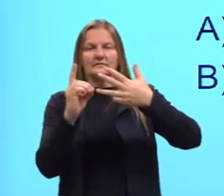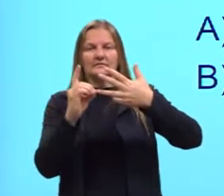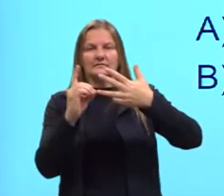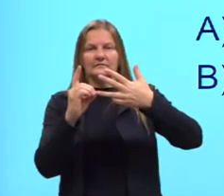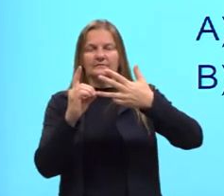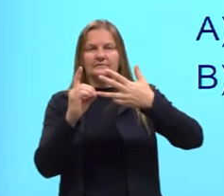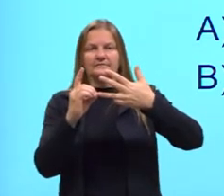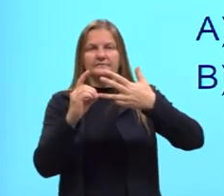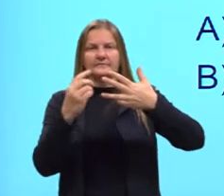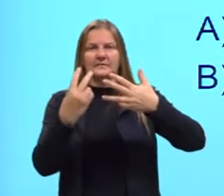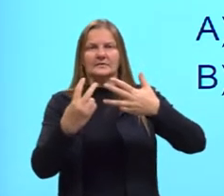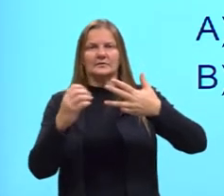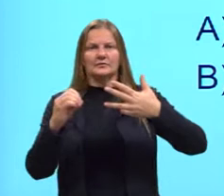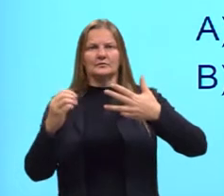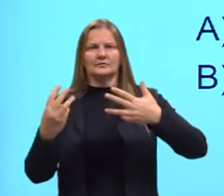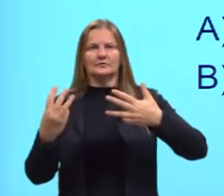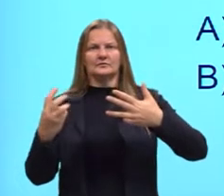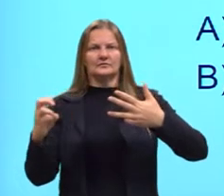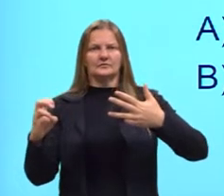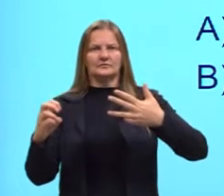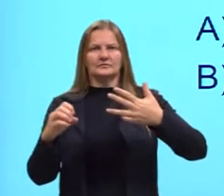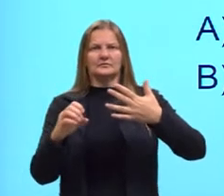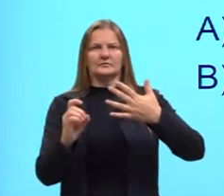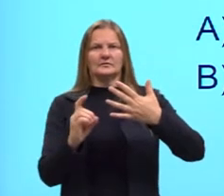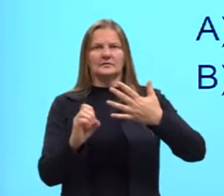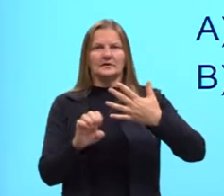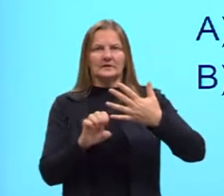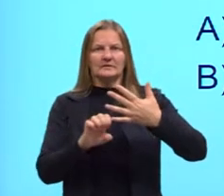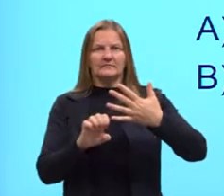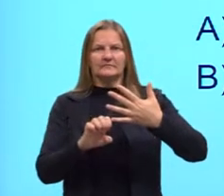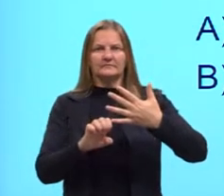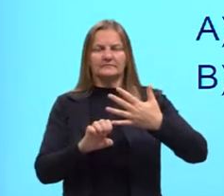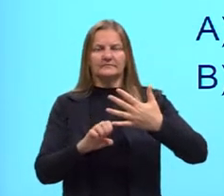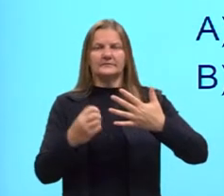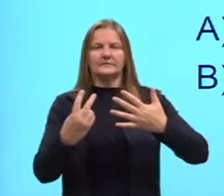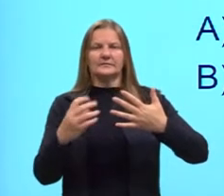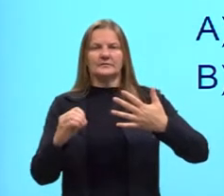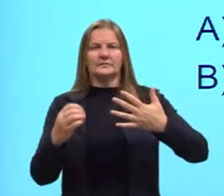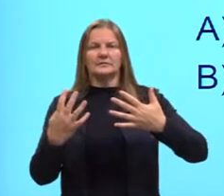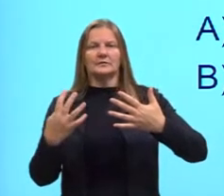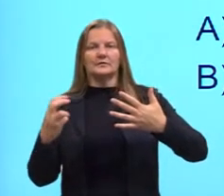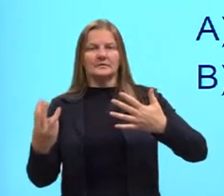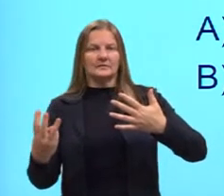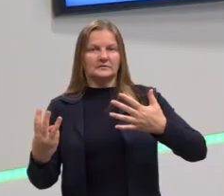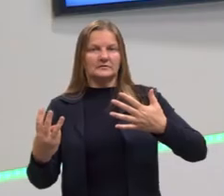Alternativa de 2035 e alternativa e2043